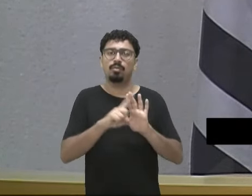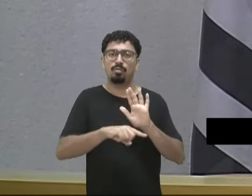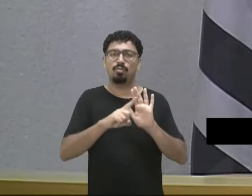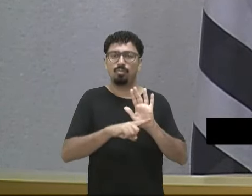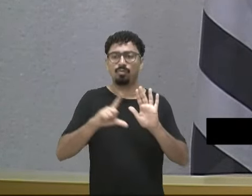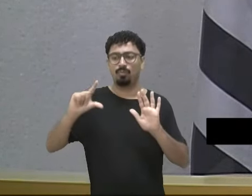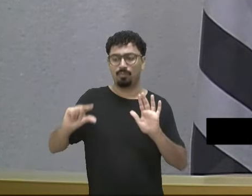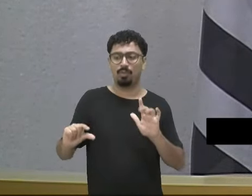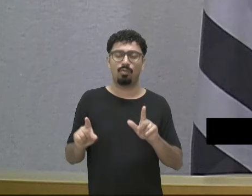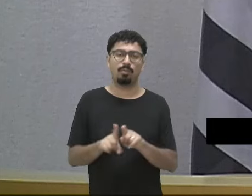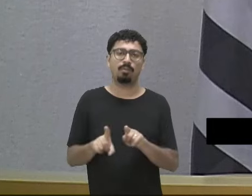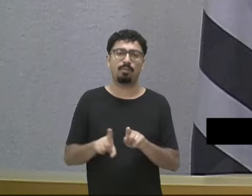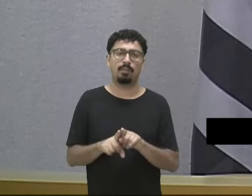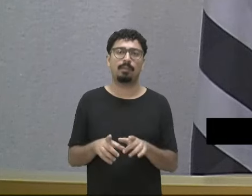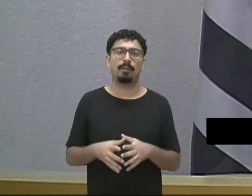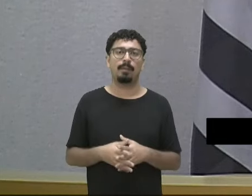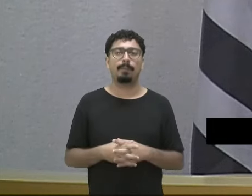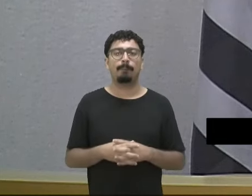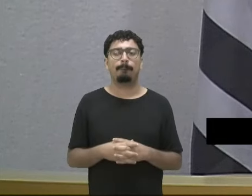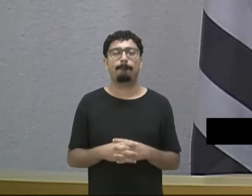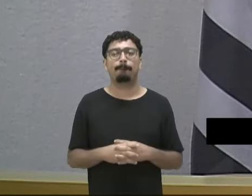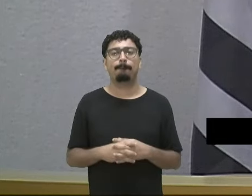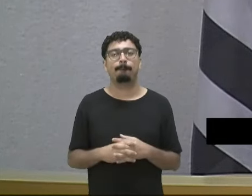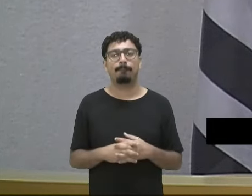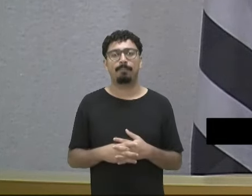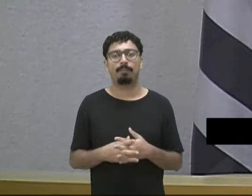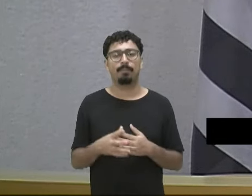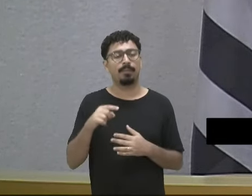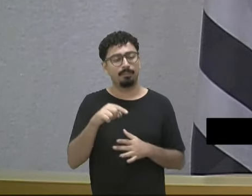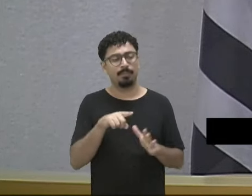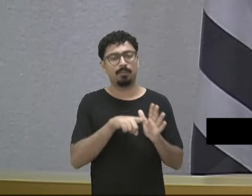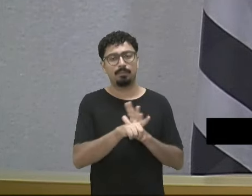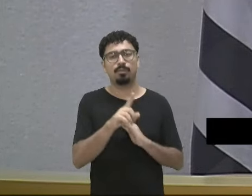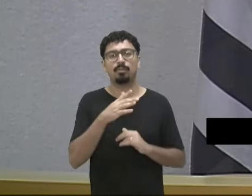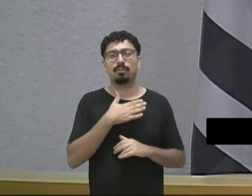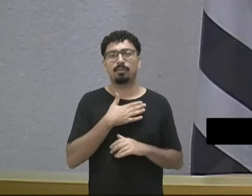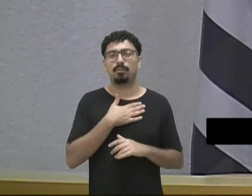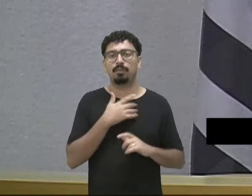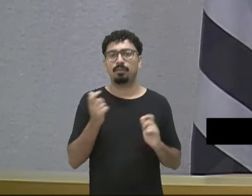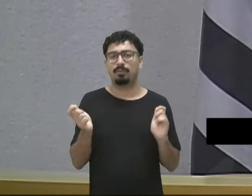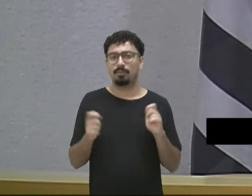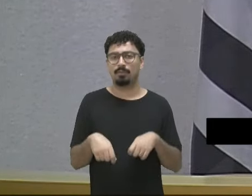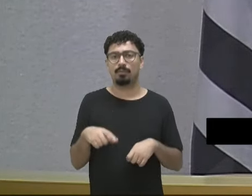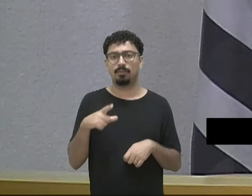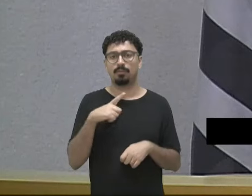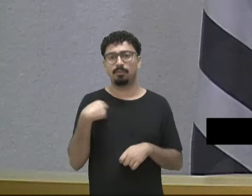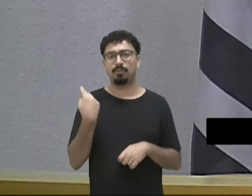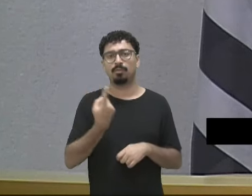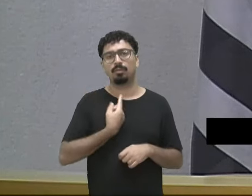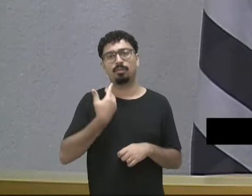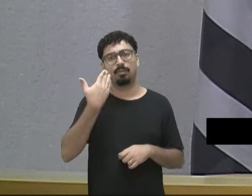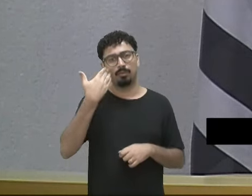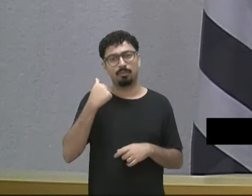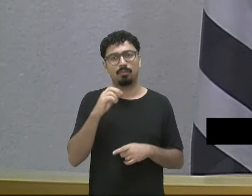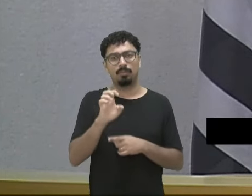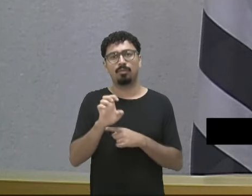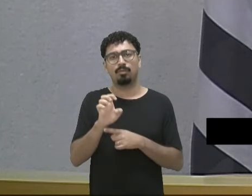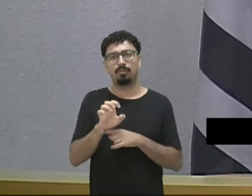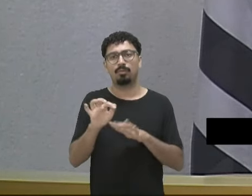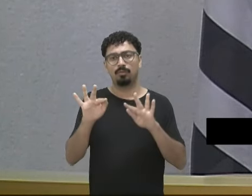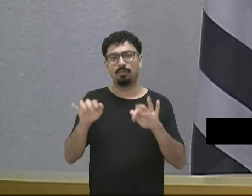menor. Tá? Então, essa é a minha pergunta. Se há essa possibilidade, porque a gente sabe que no Estado acabou,